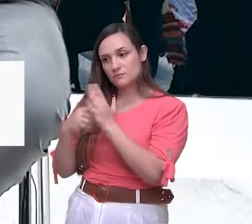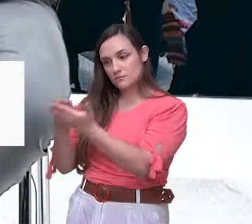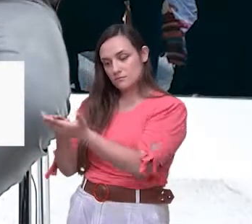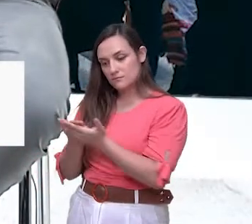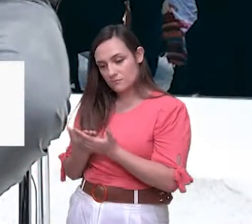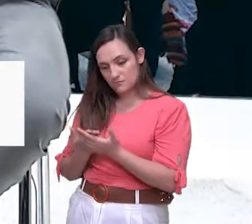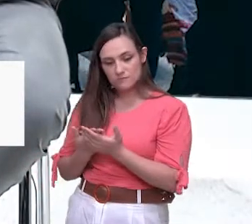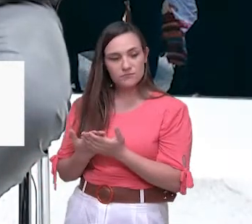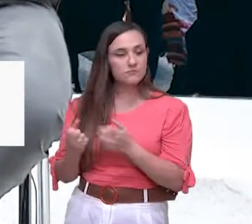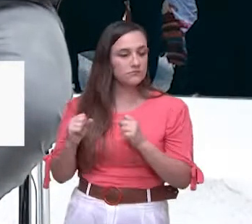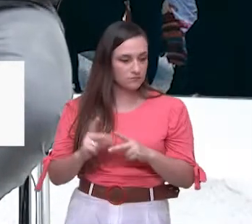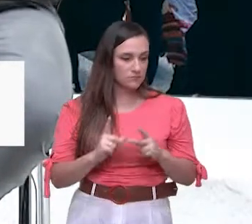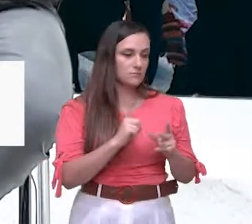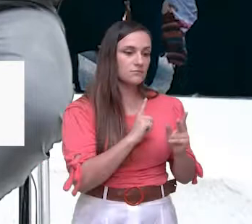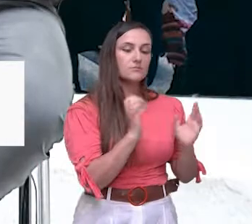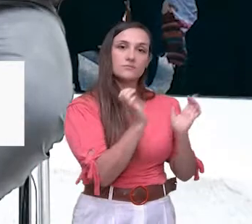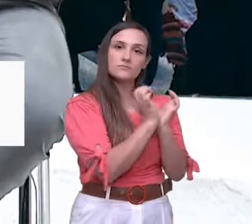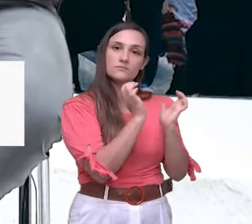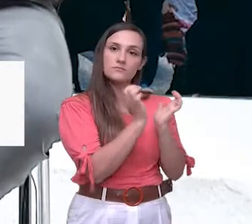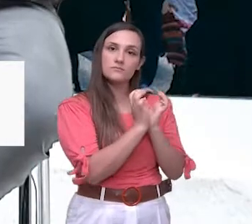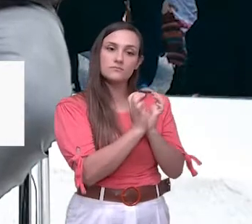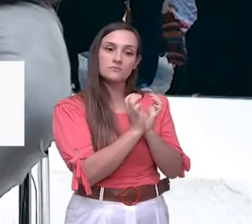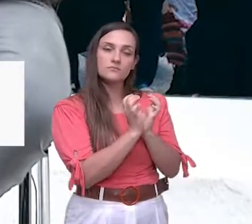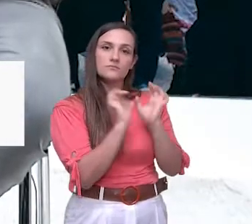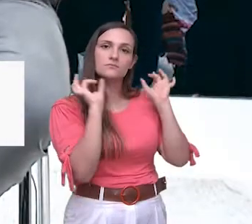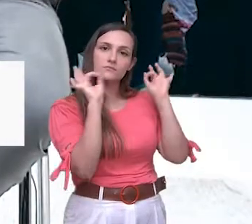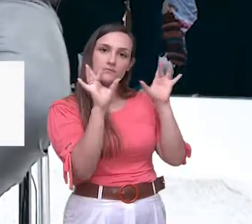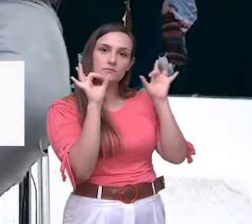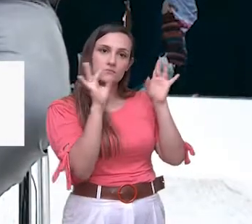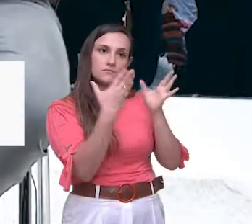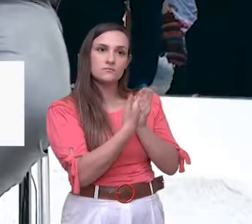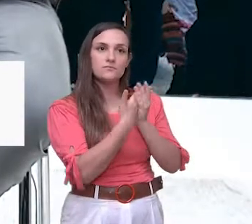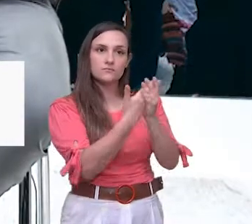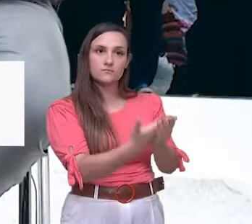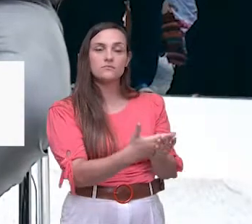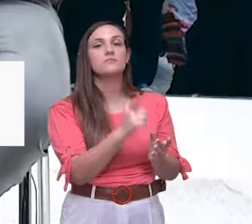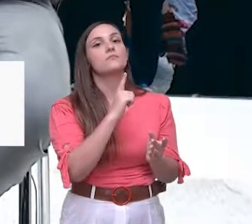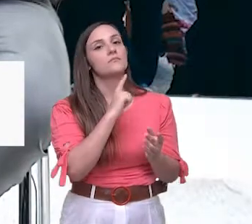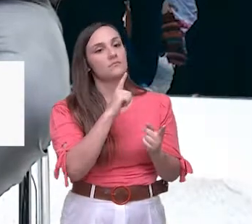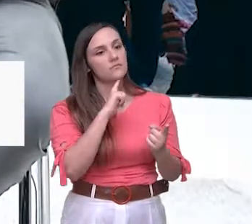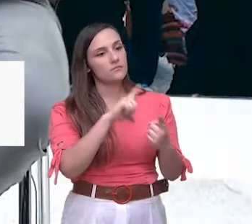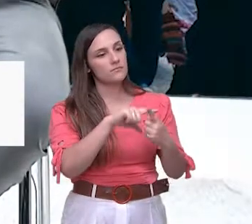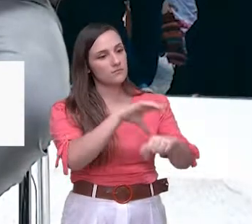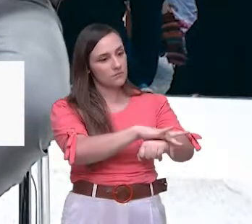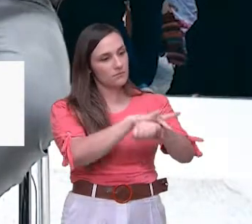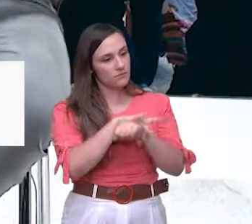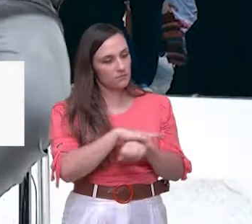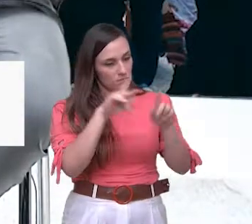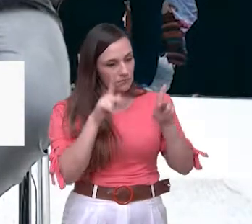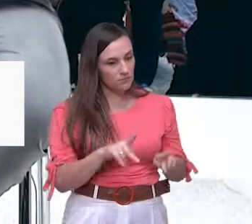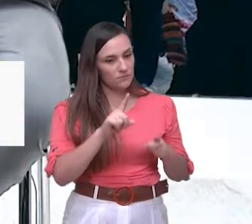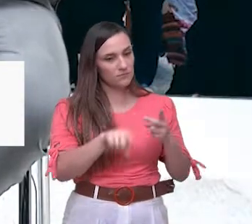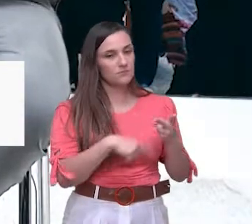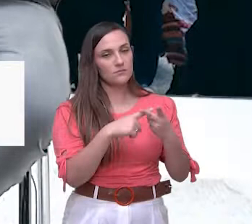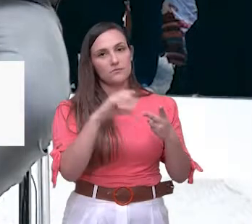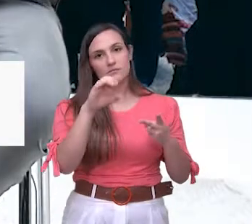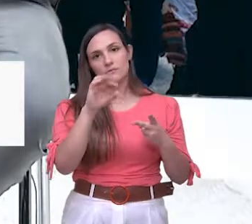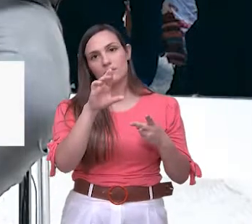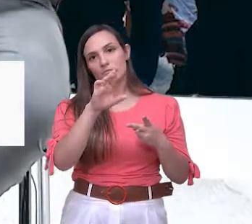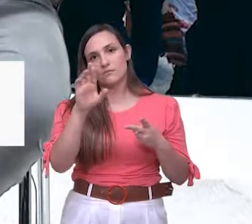Essa denúncia encaminhada para comissão especial processante que é uma comissão é composta pela Defensoria Pública